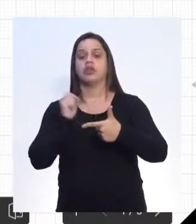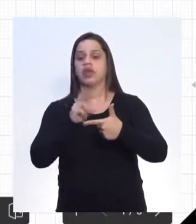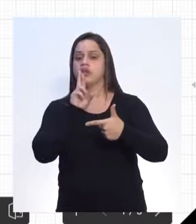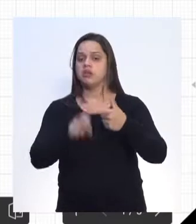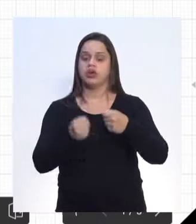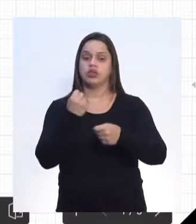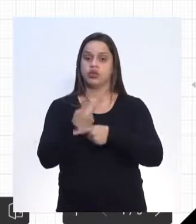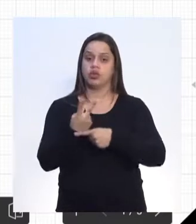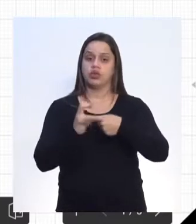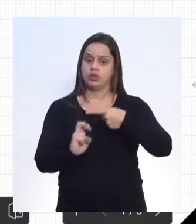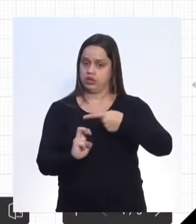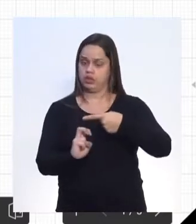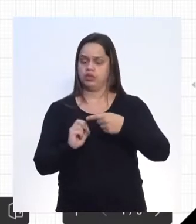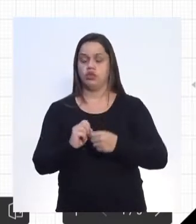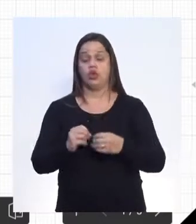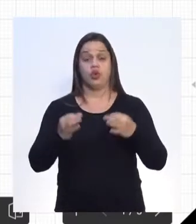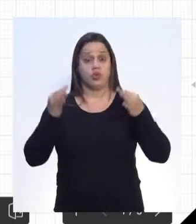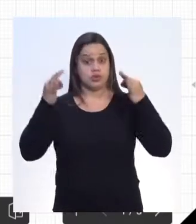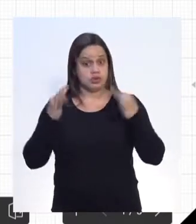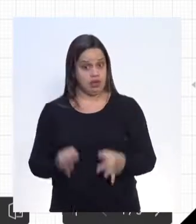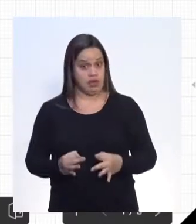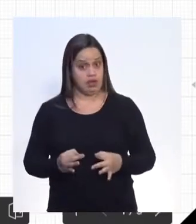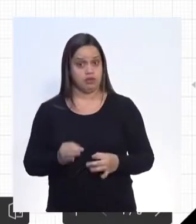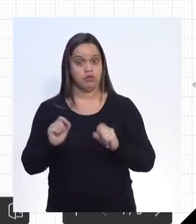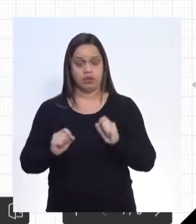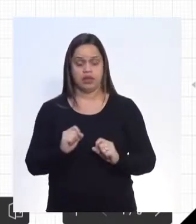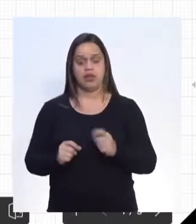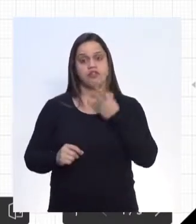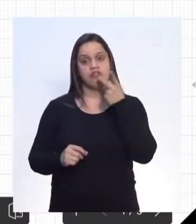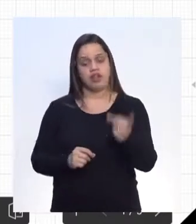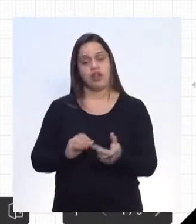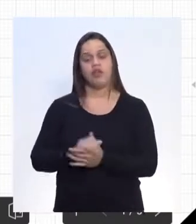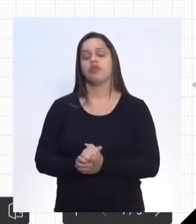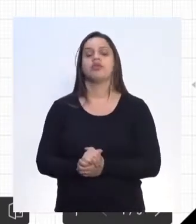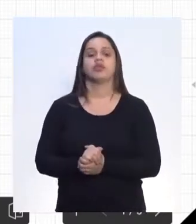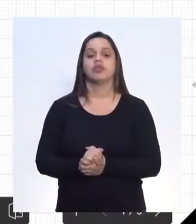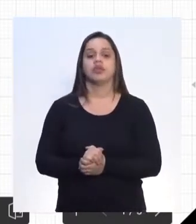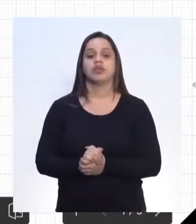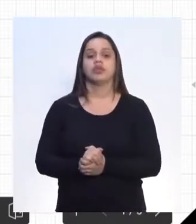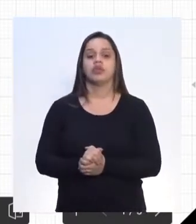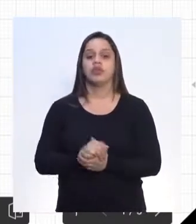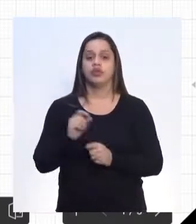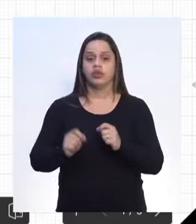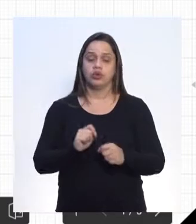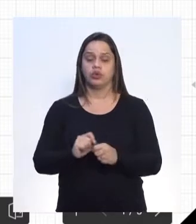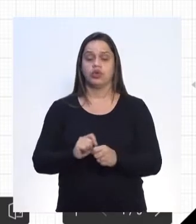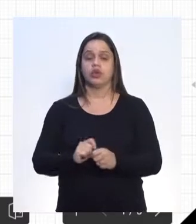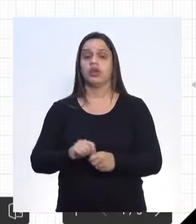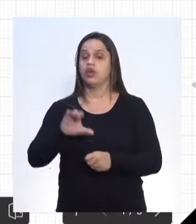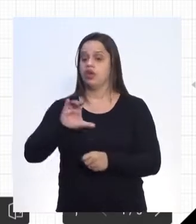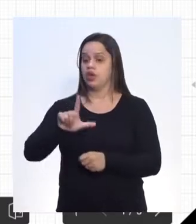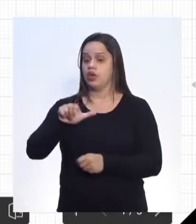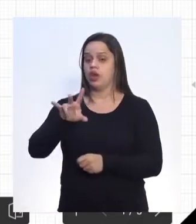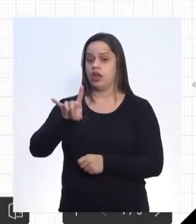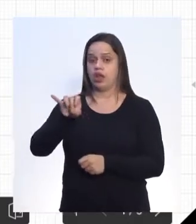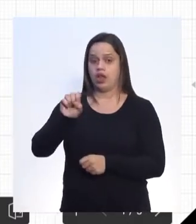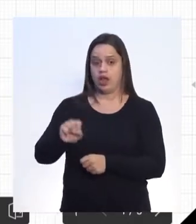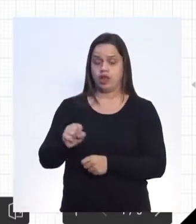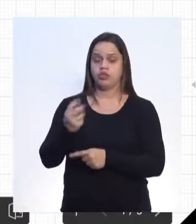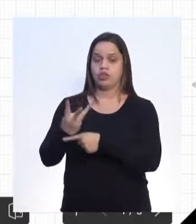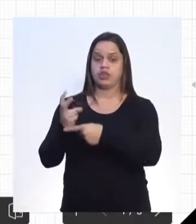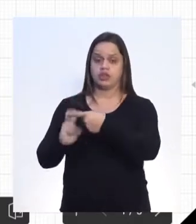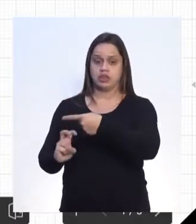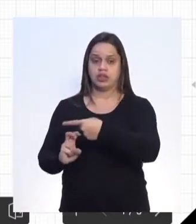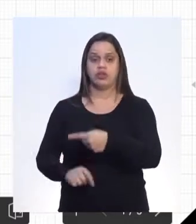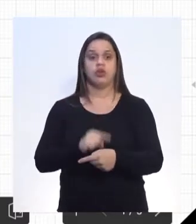2/5. Seria correto afirmar, tá? Por exemplo, que o Cláudio assentou 3/5 do total do piso, tá? E o Marcelo